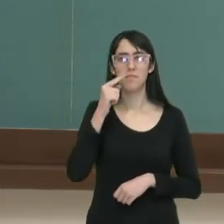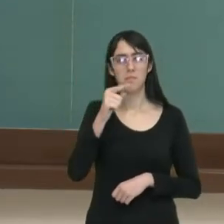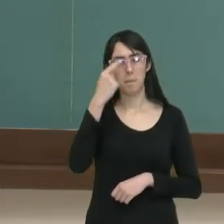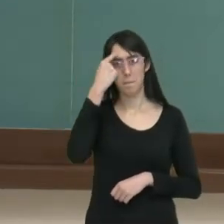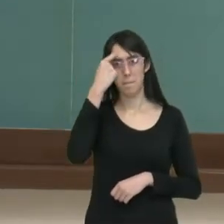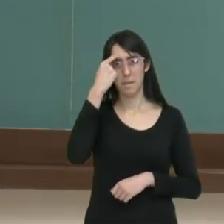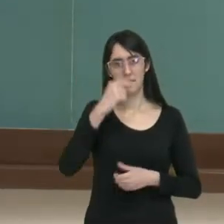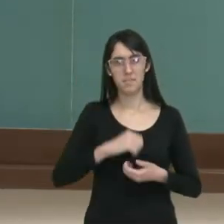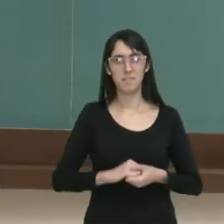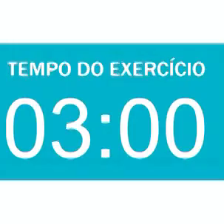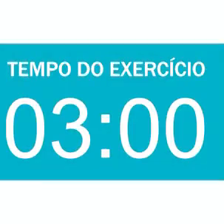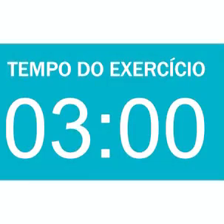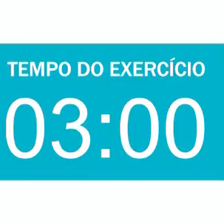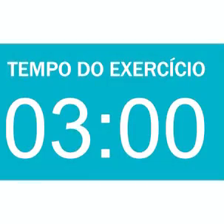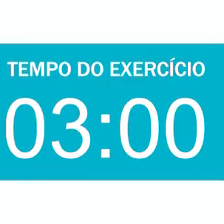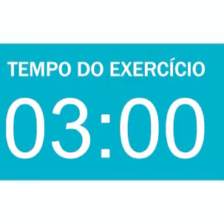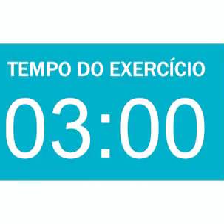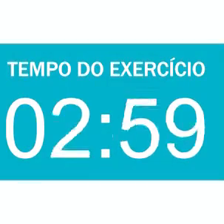fazer.